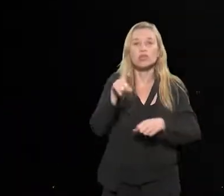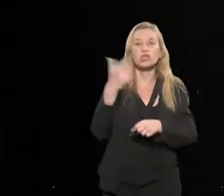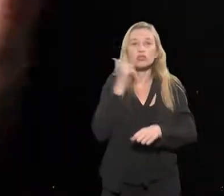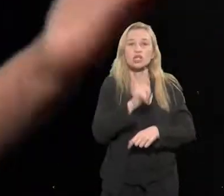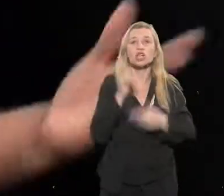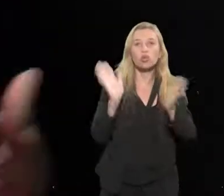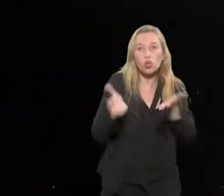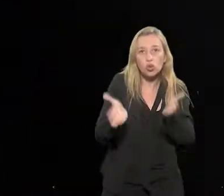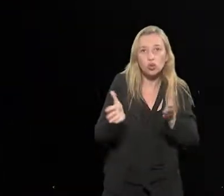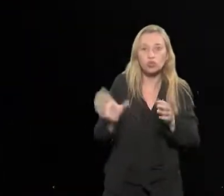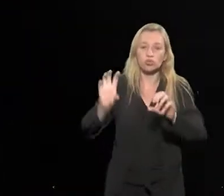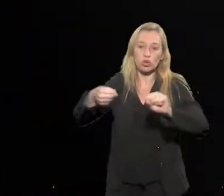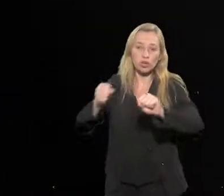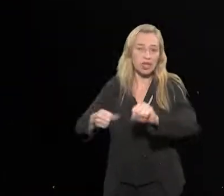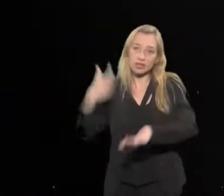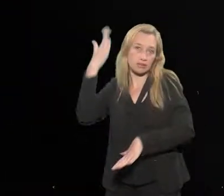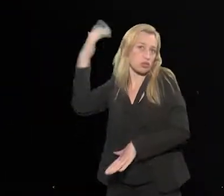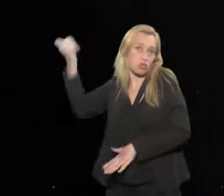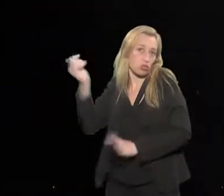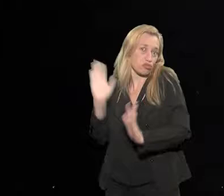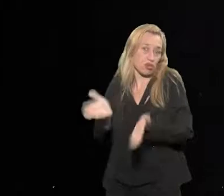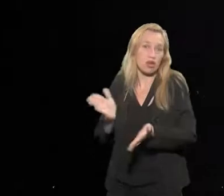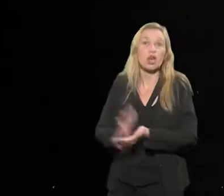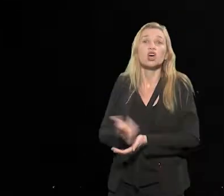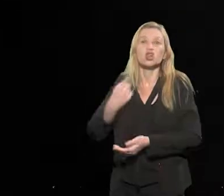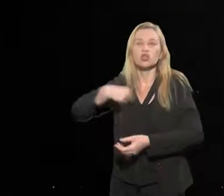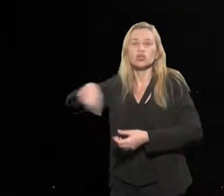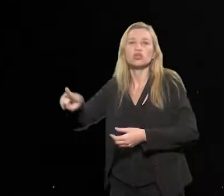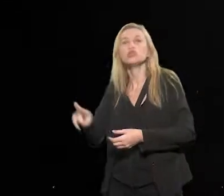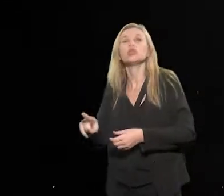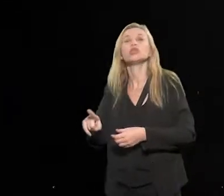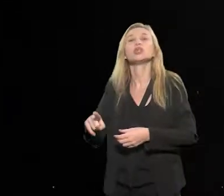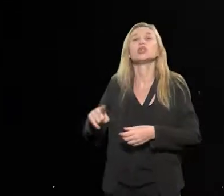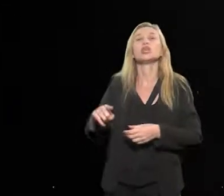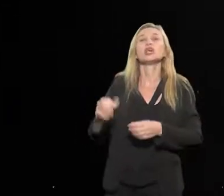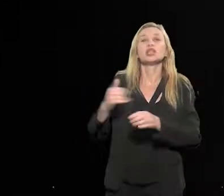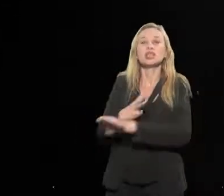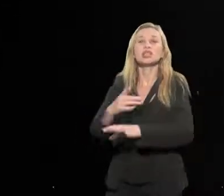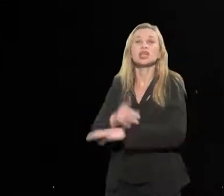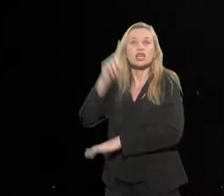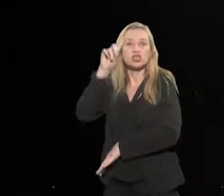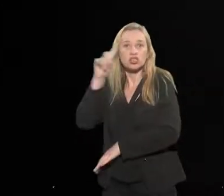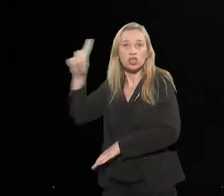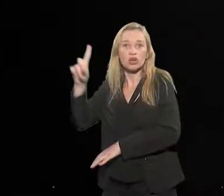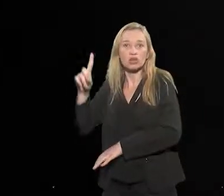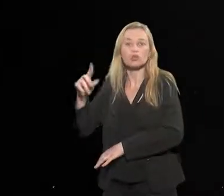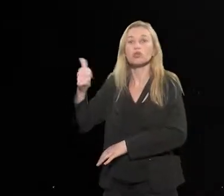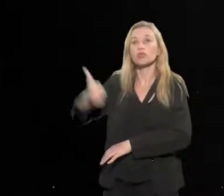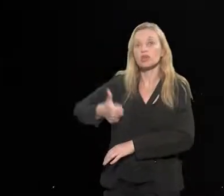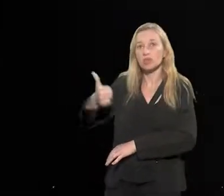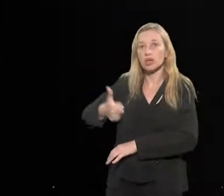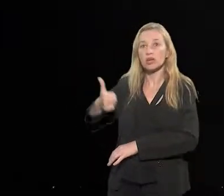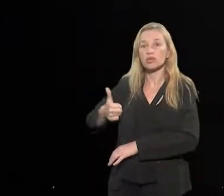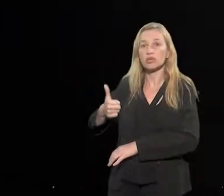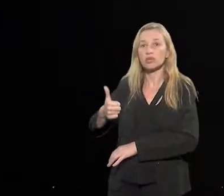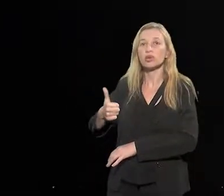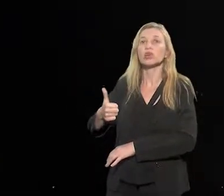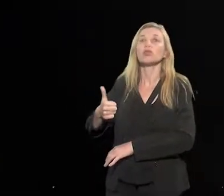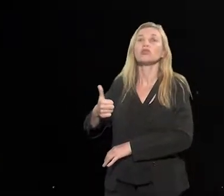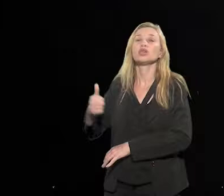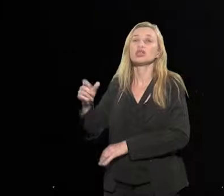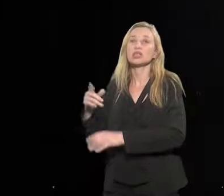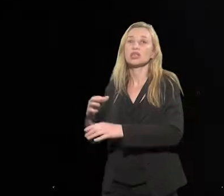Você consegue... E hoje o mototáxi é um sucesso, né? Nós fomos na Cidade de Deus o segundo mototáxi do Rio de Janeiro. O primeiro foi na